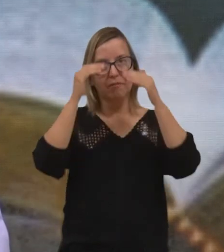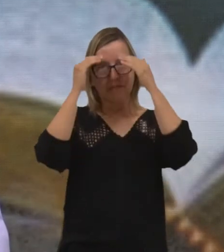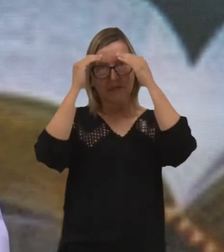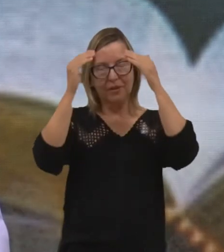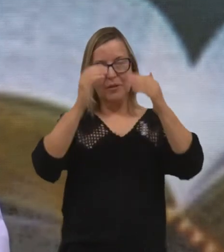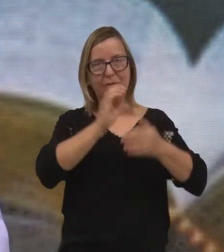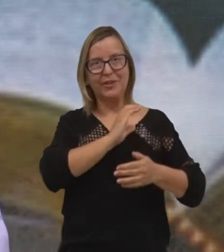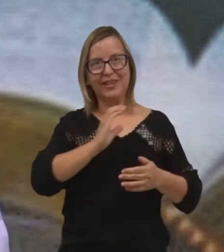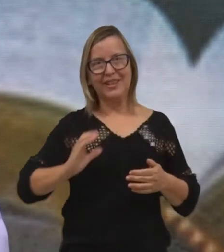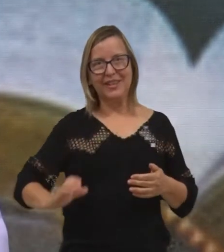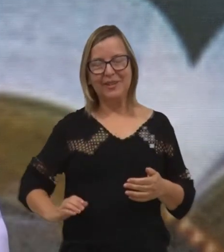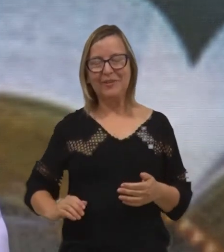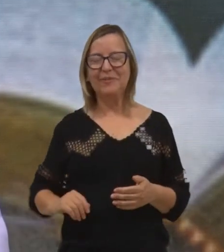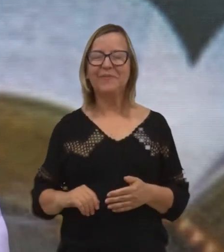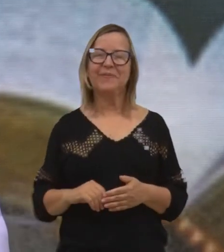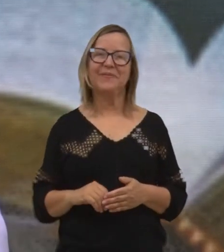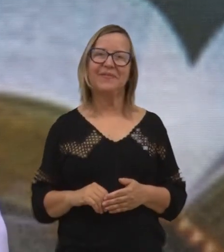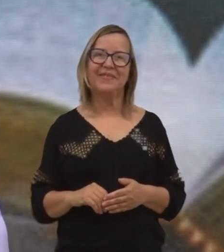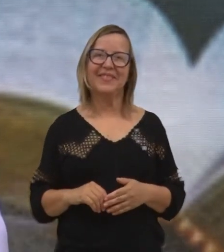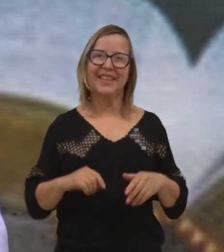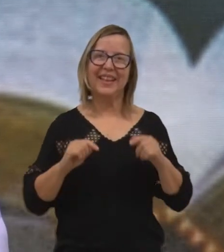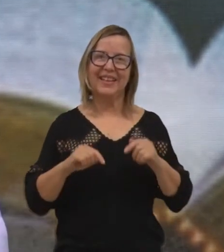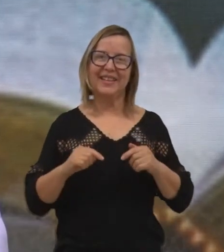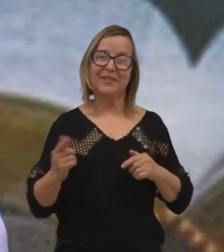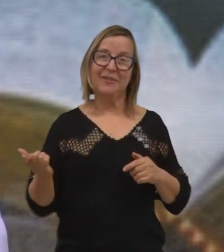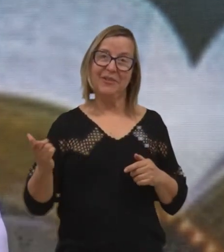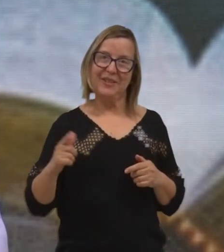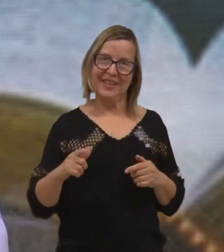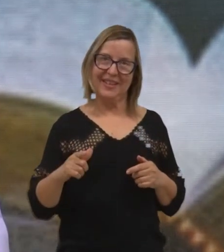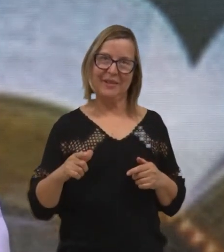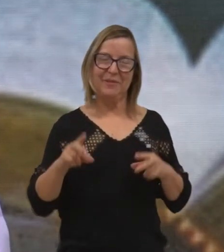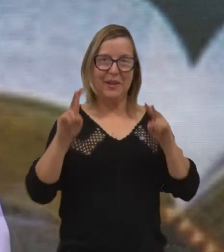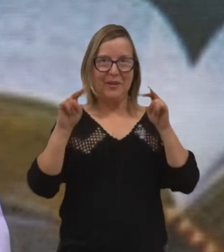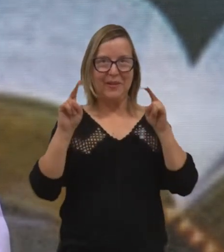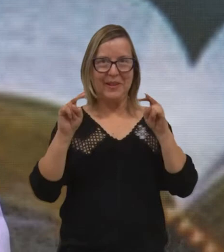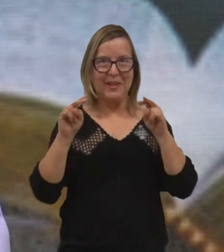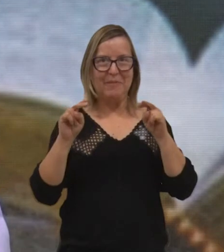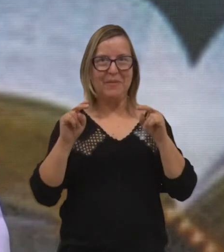aqui nós voltamos ao tema do Salmo 100, né?